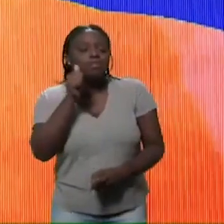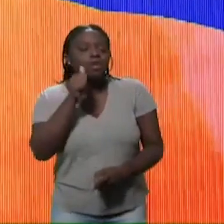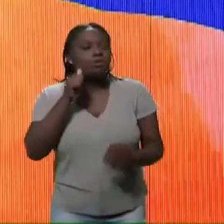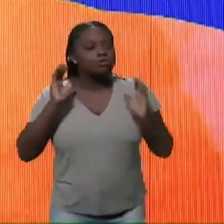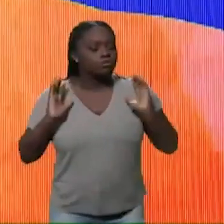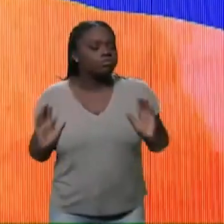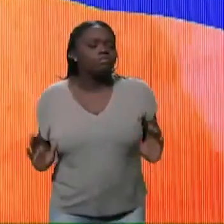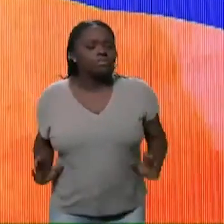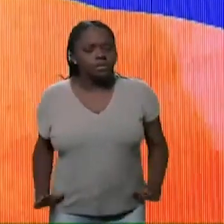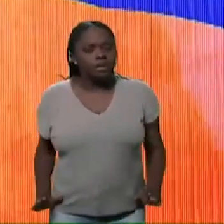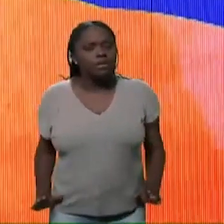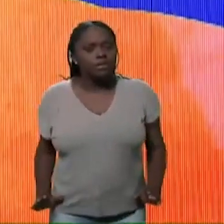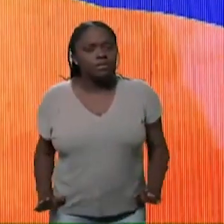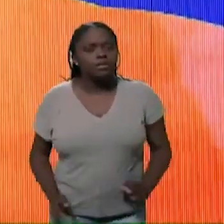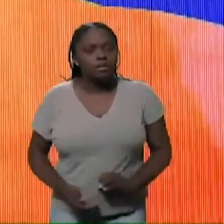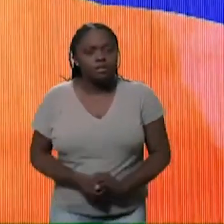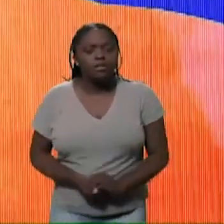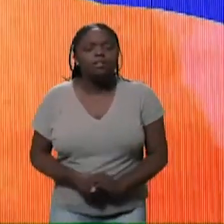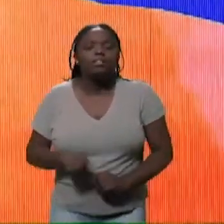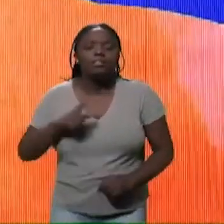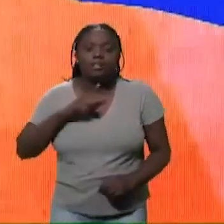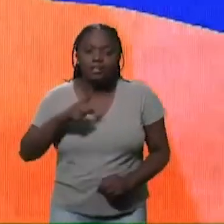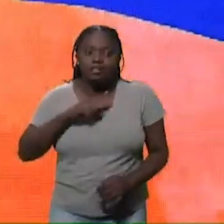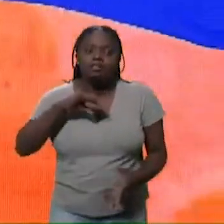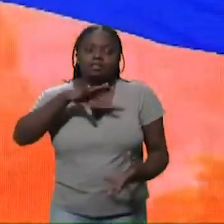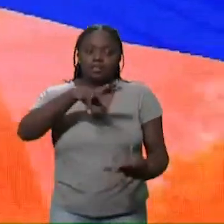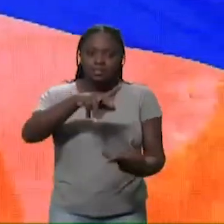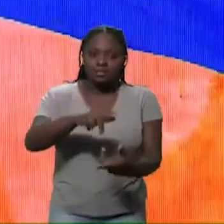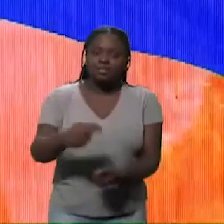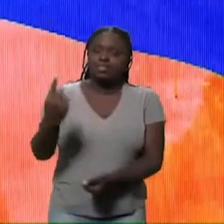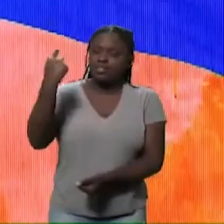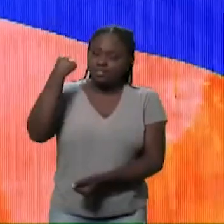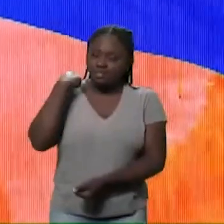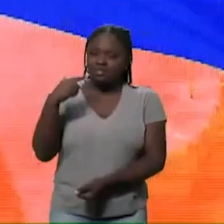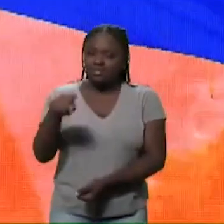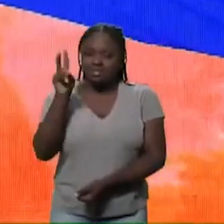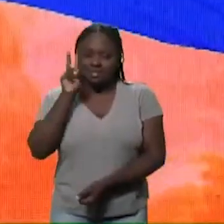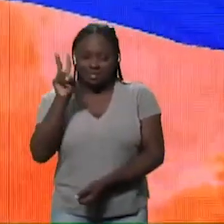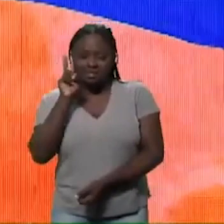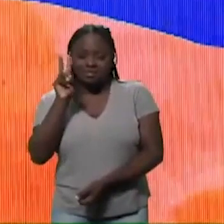recatadas. Existiu esse mundo medieval. Quem lembra dessa época?